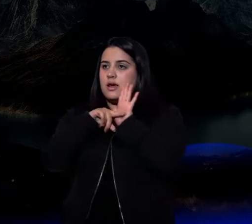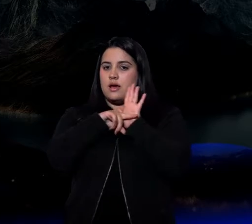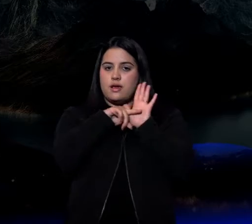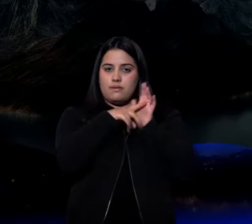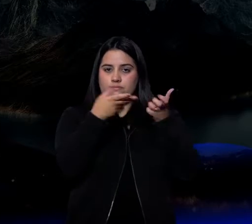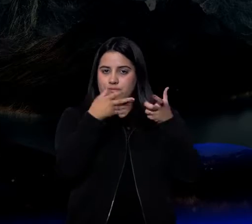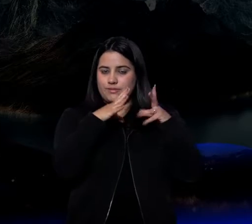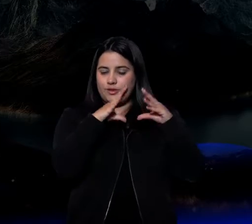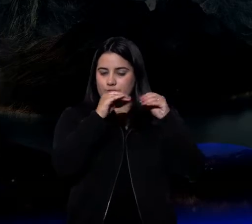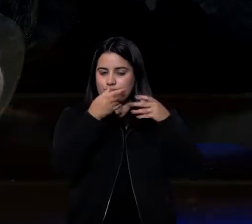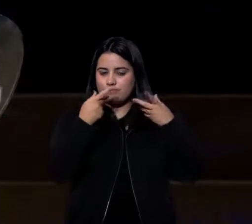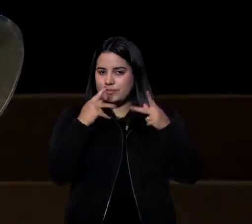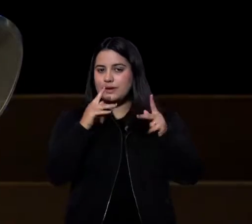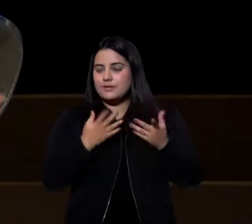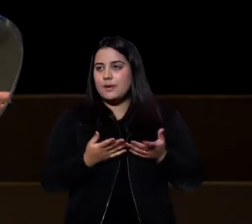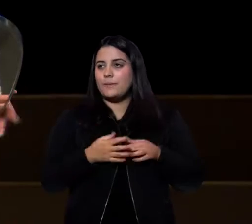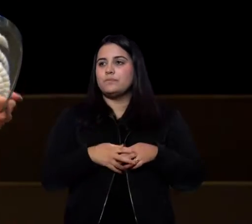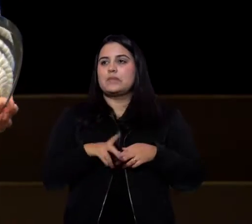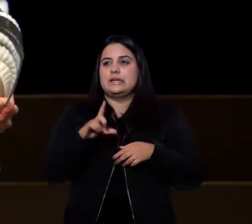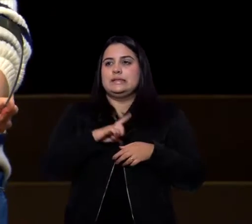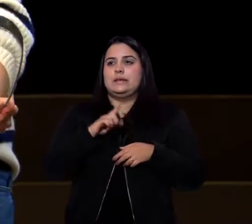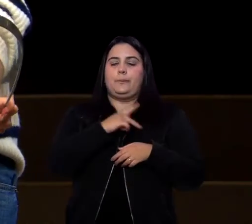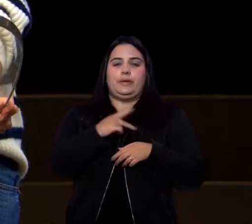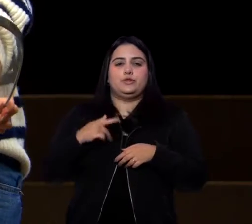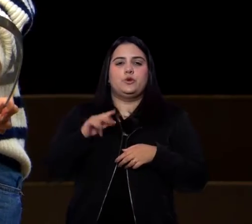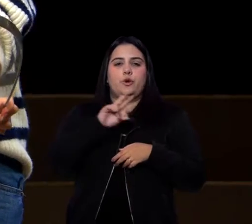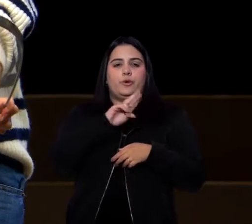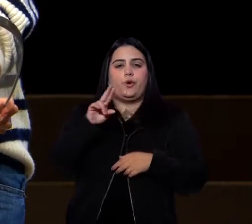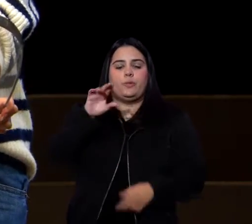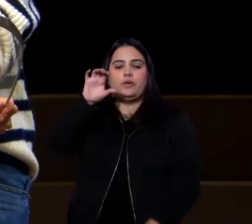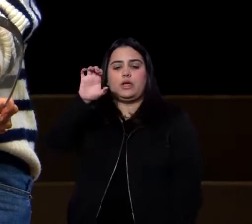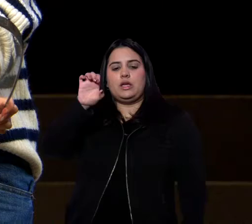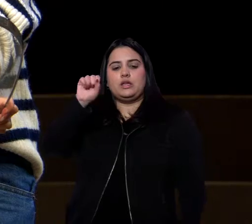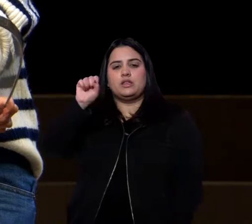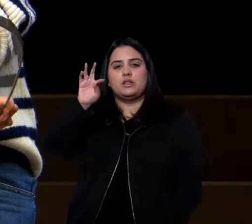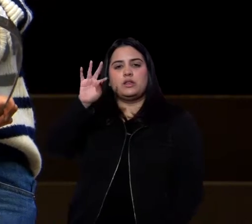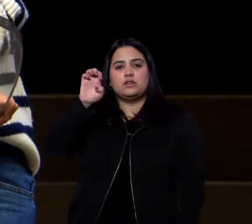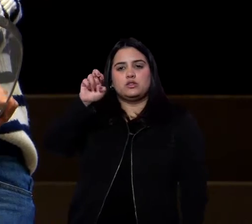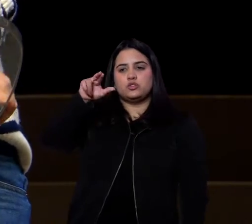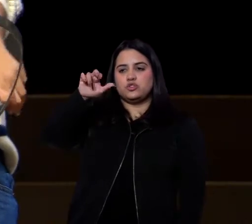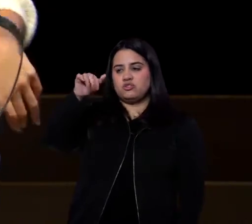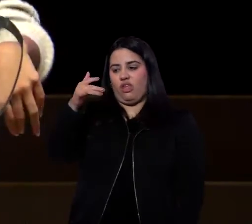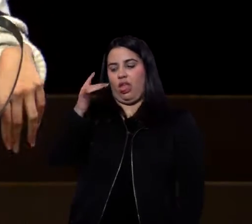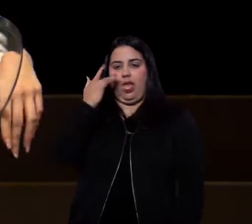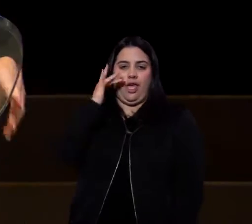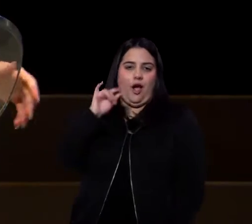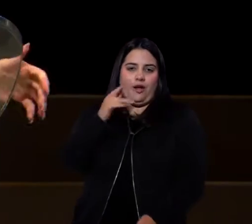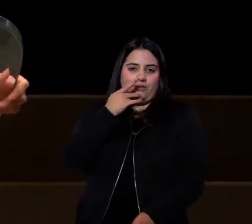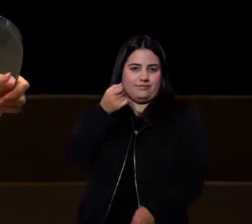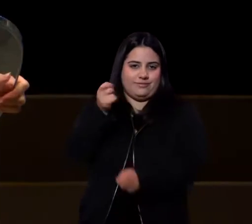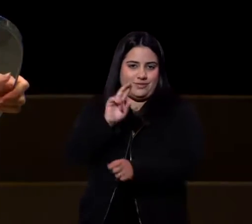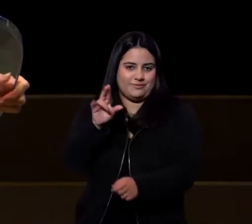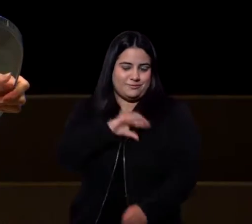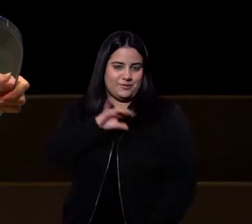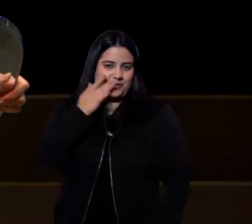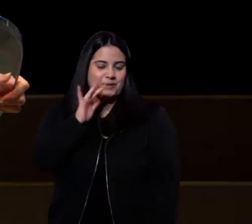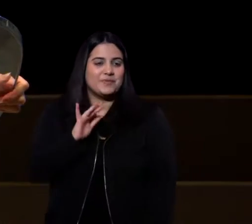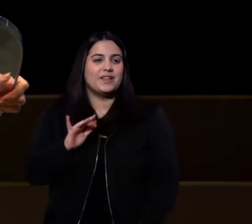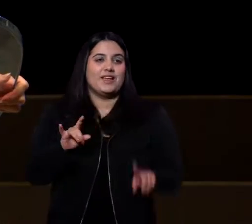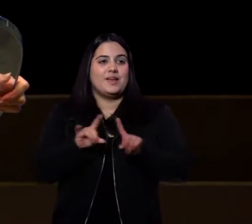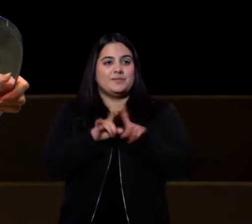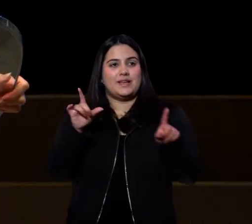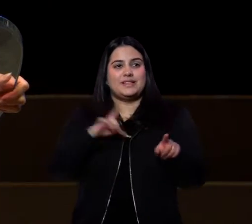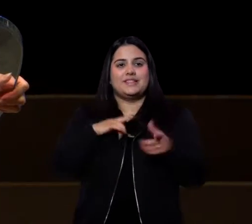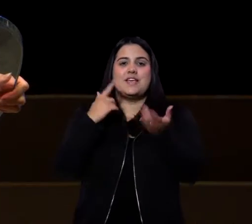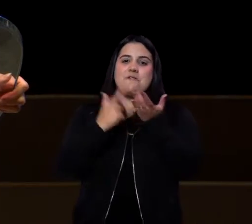noite aqui, e tem um pastor americano que chama Steven Furtick, não sei como é que fala. E ele tem um livro chamado